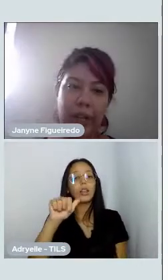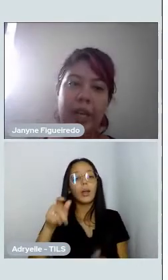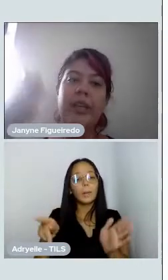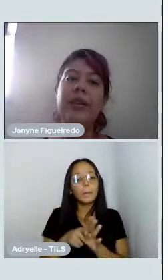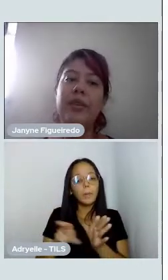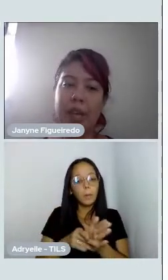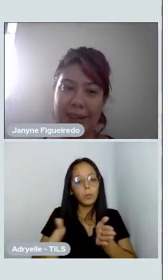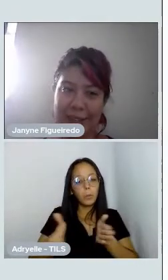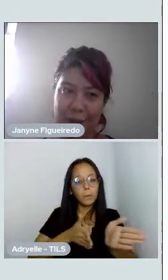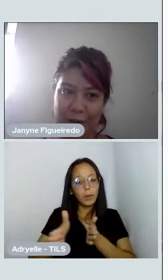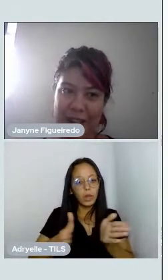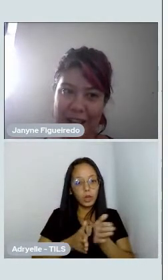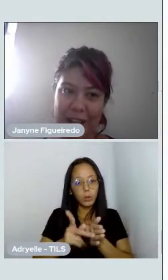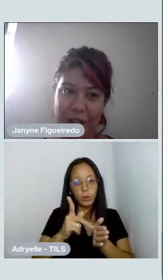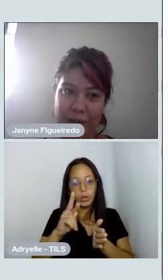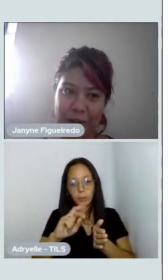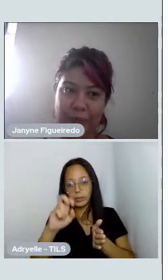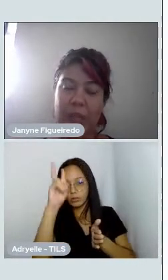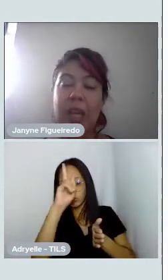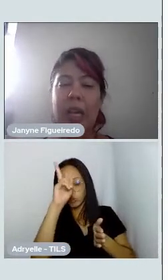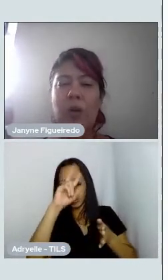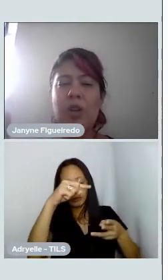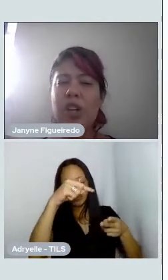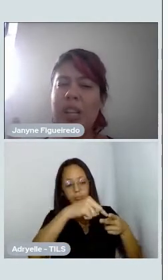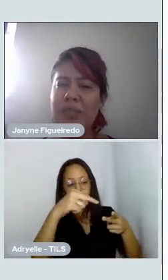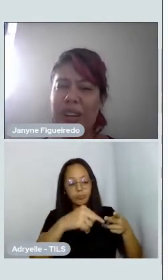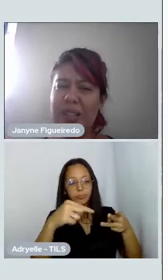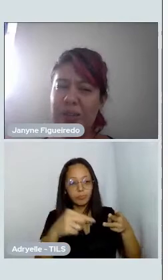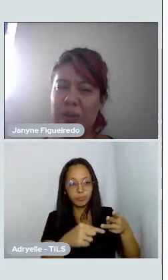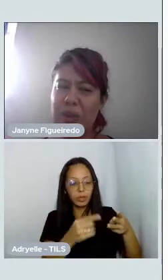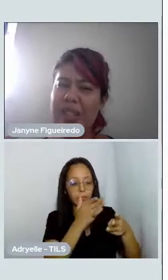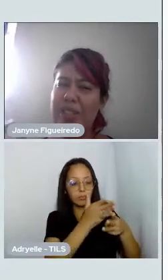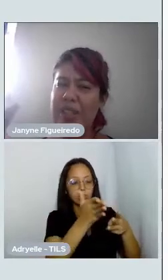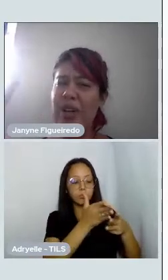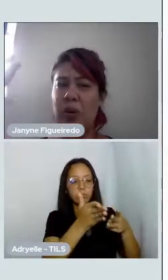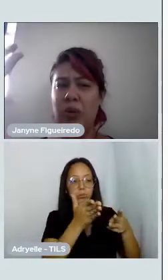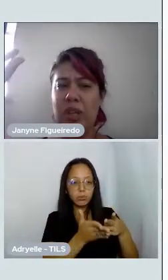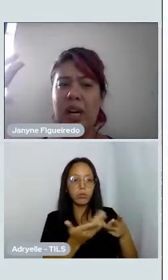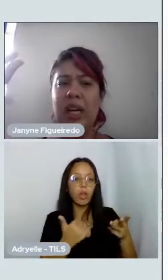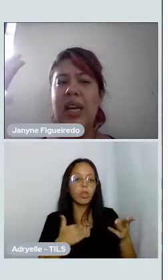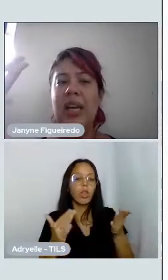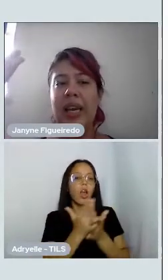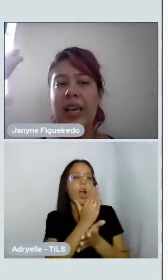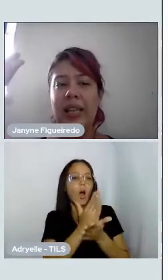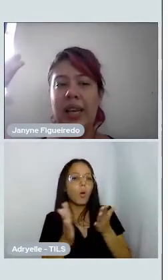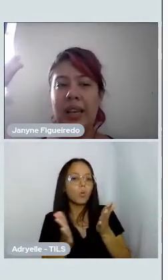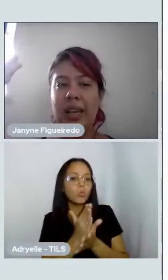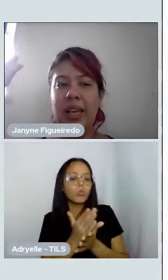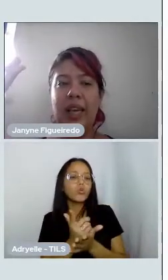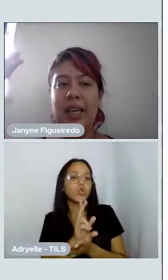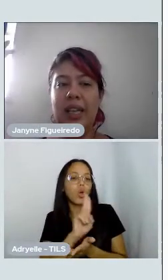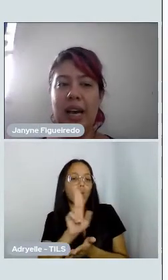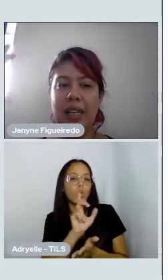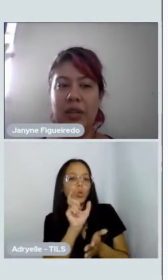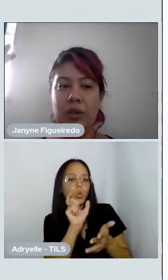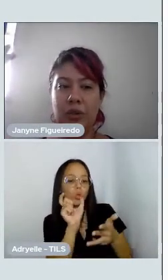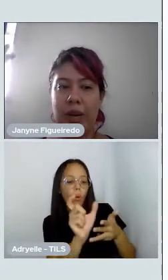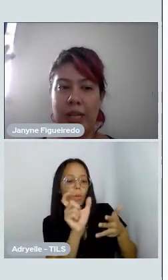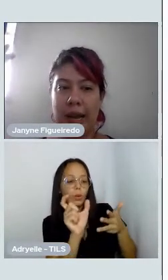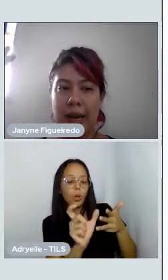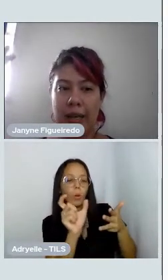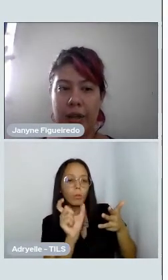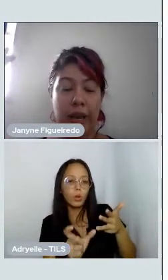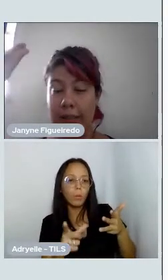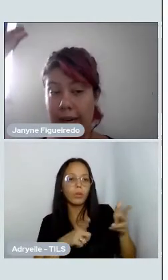além do Neolítico e da Idade dos Metais. Em algumas classificações, a gente encontra entre Idade